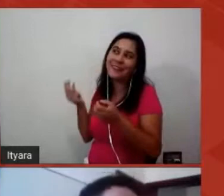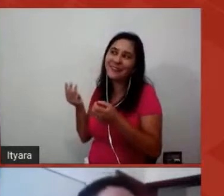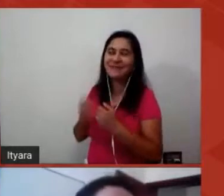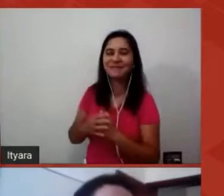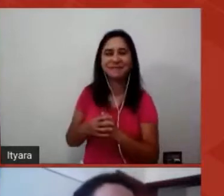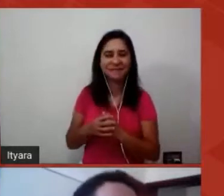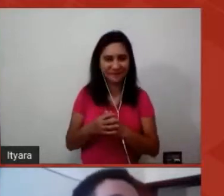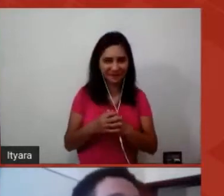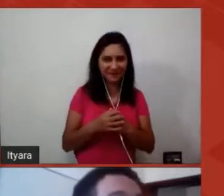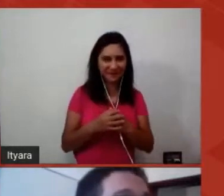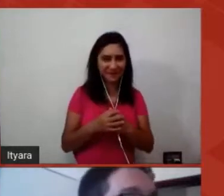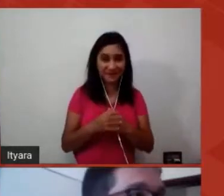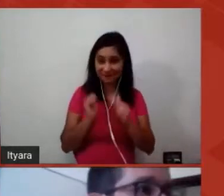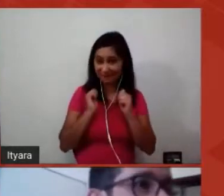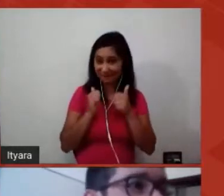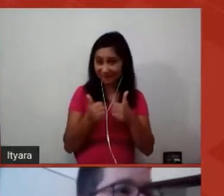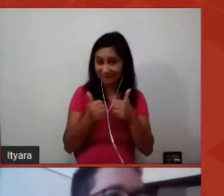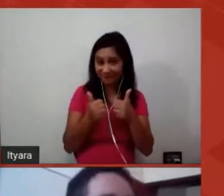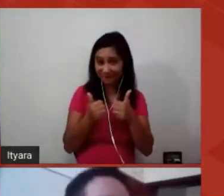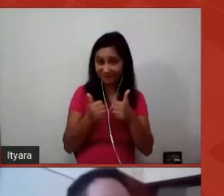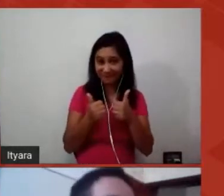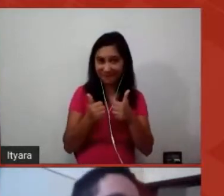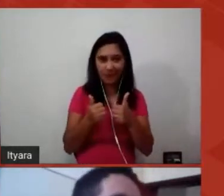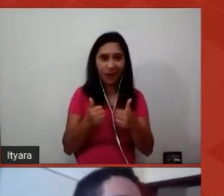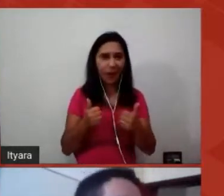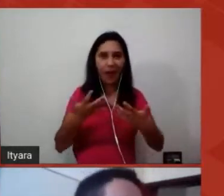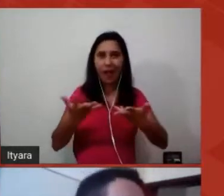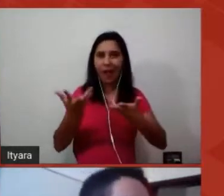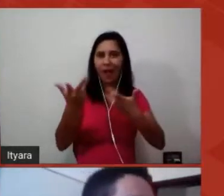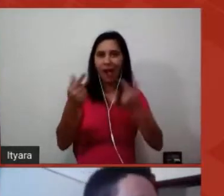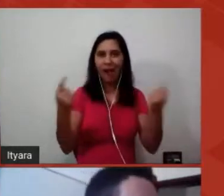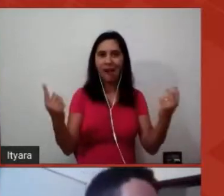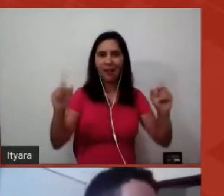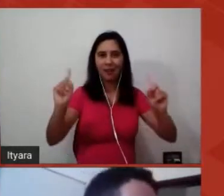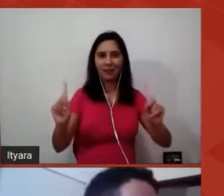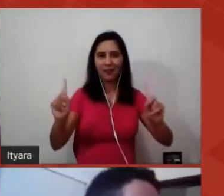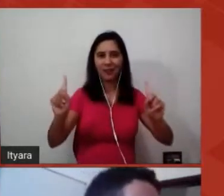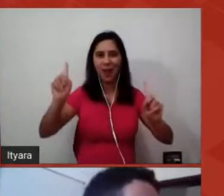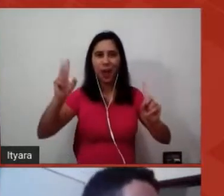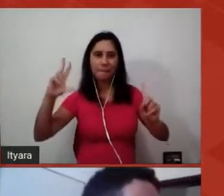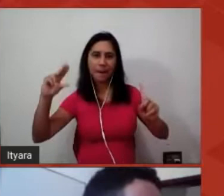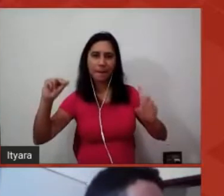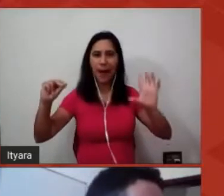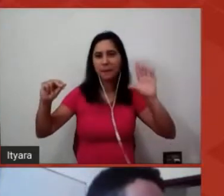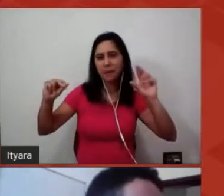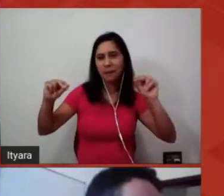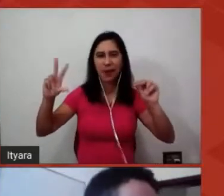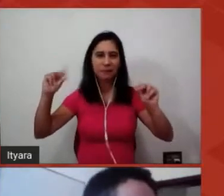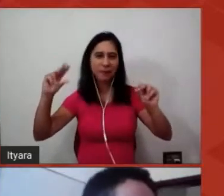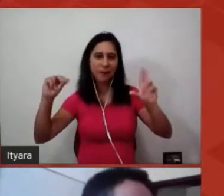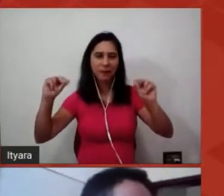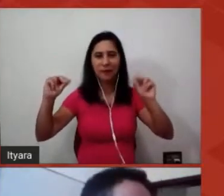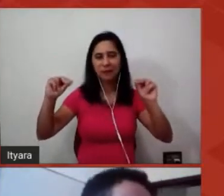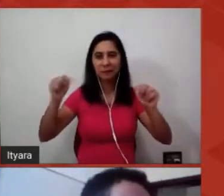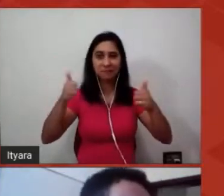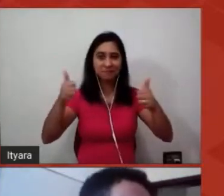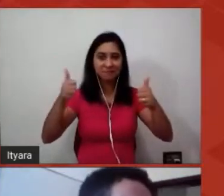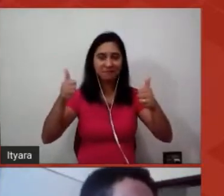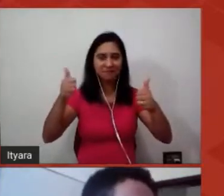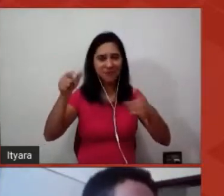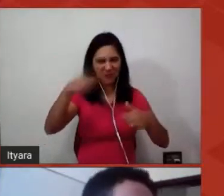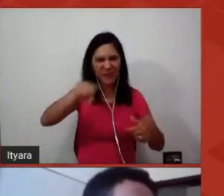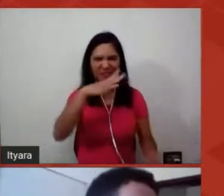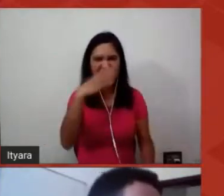Muito bem. Incrível a dramatização de Kali e Conrado. Agradeço imensamente. Tenho certeza que vocês